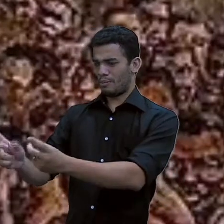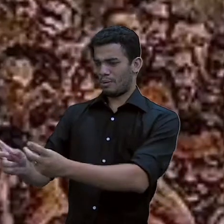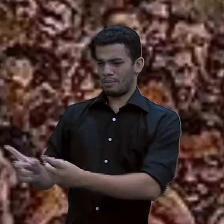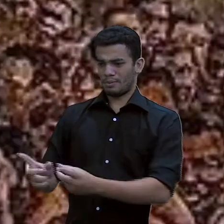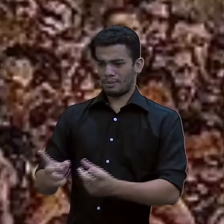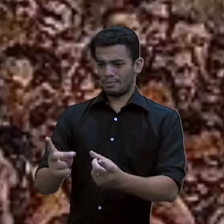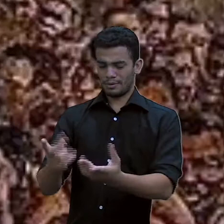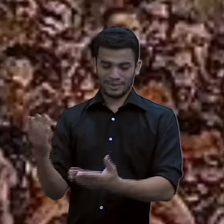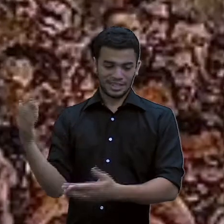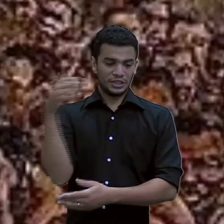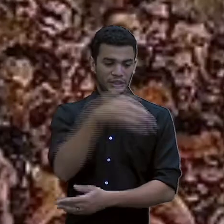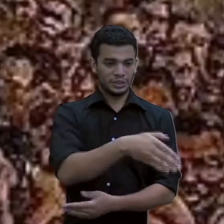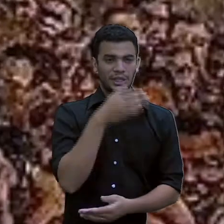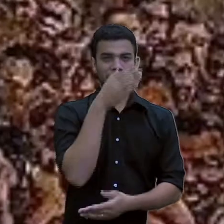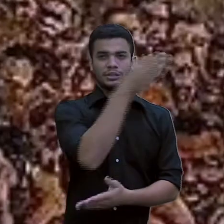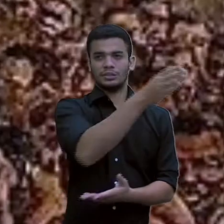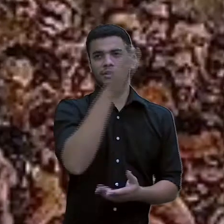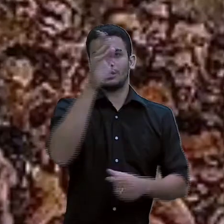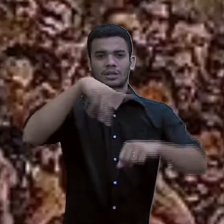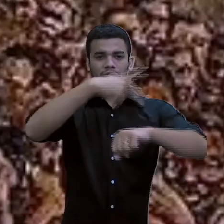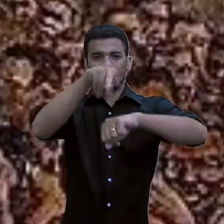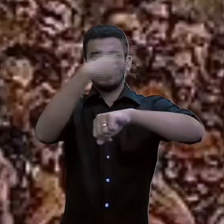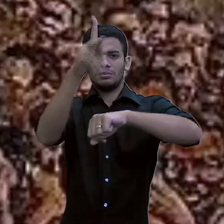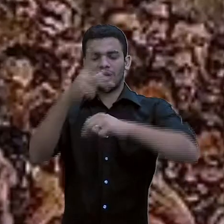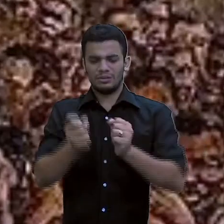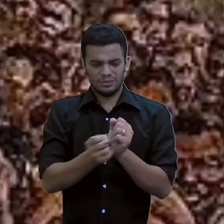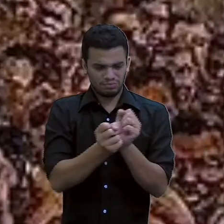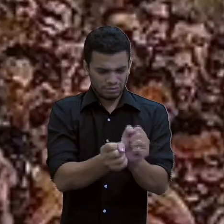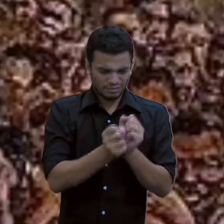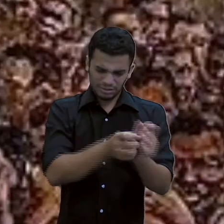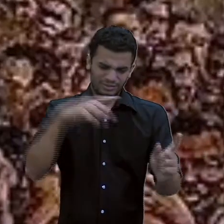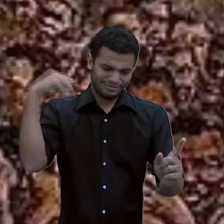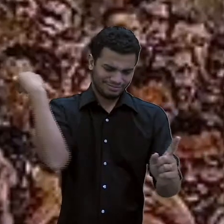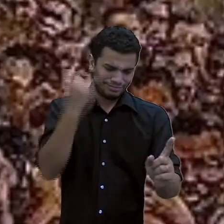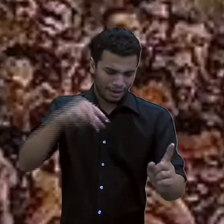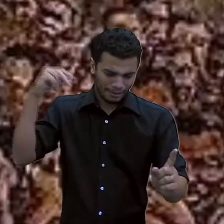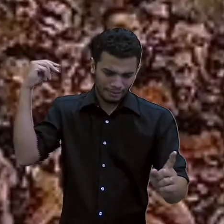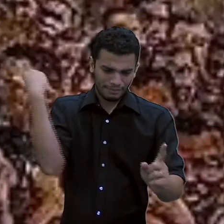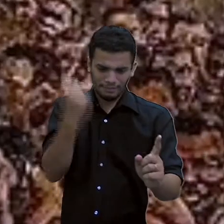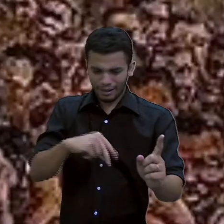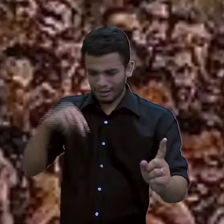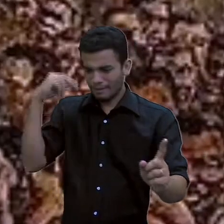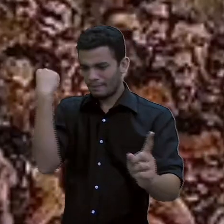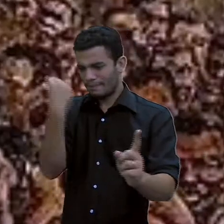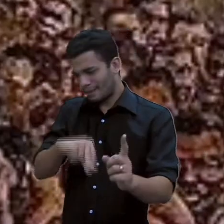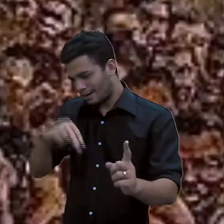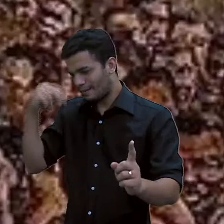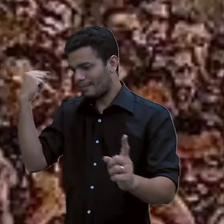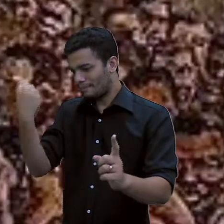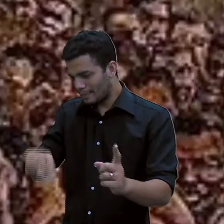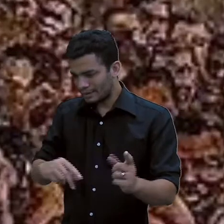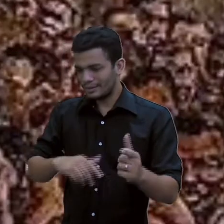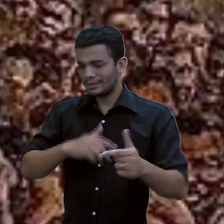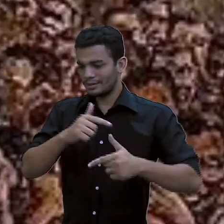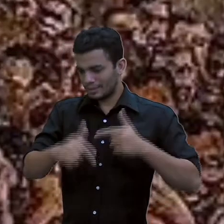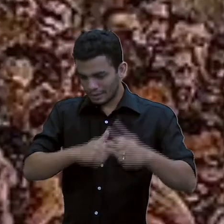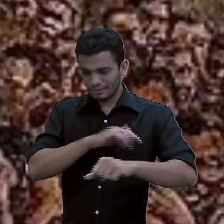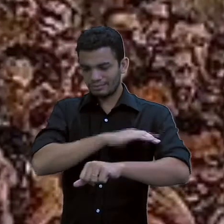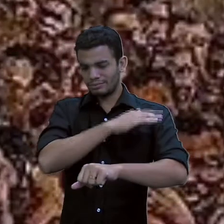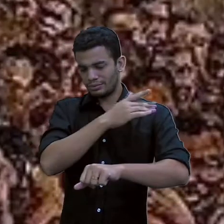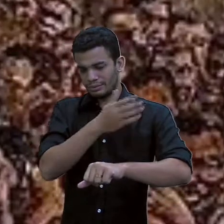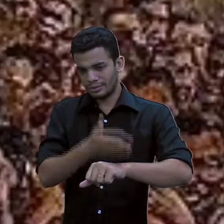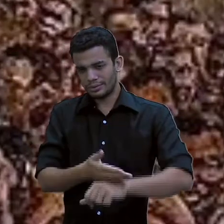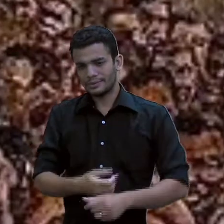origem para terem seus corpos escravizados, corpos e alma, né? Além da